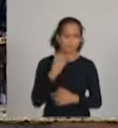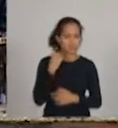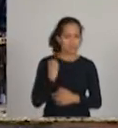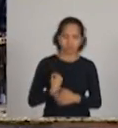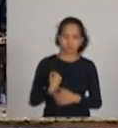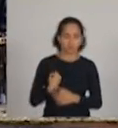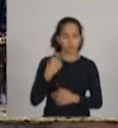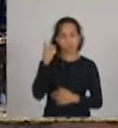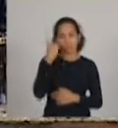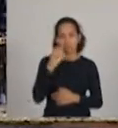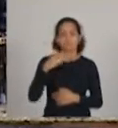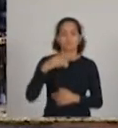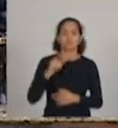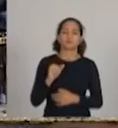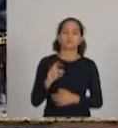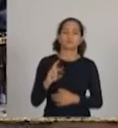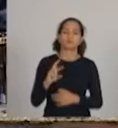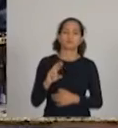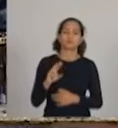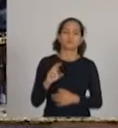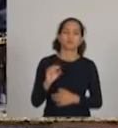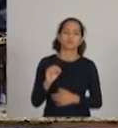Ausente, deputado Marco Garcia.